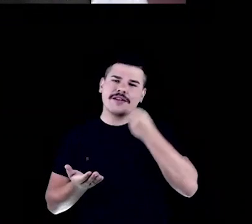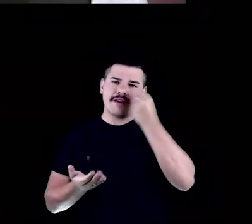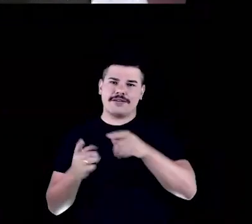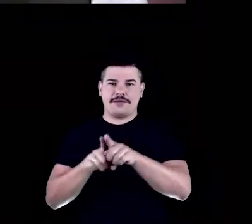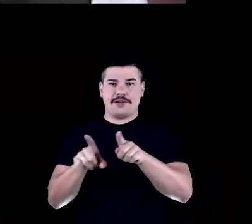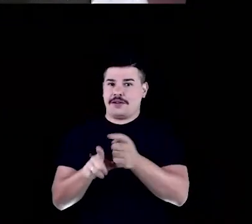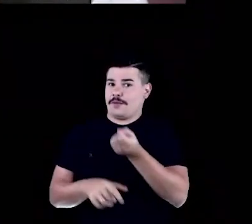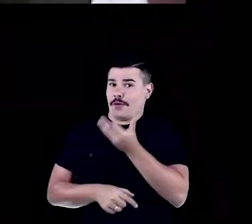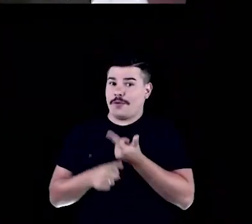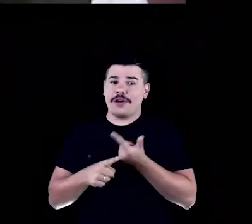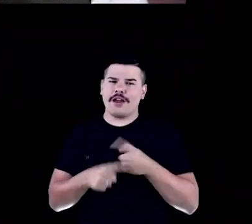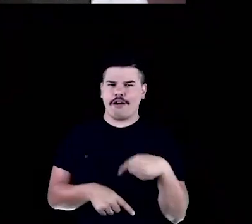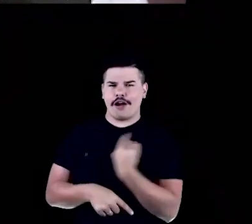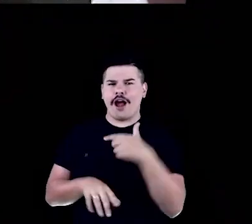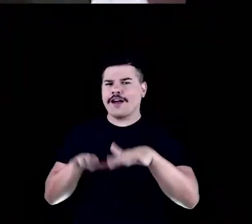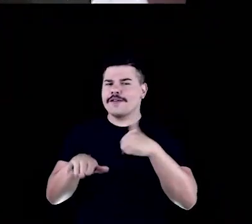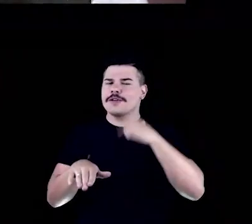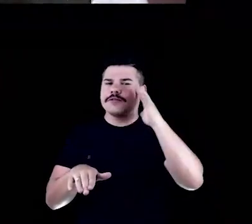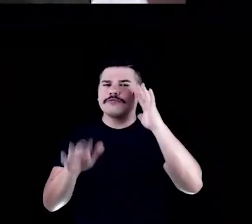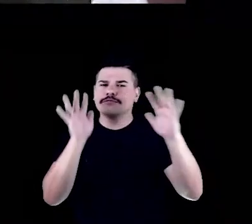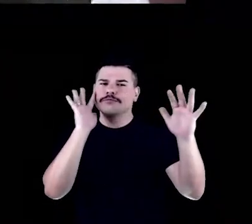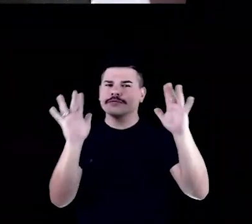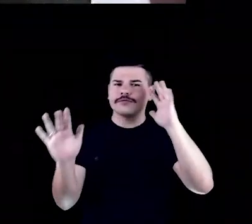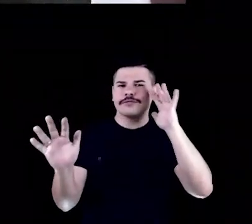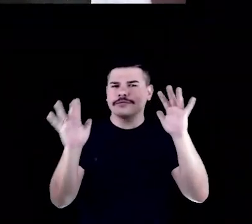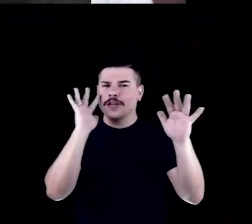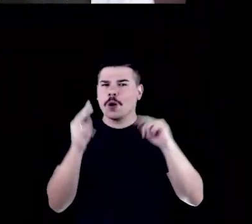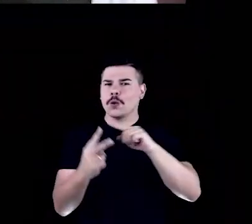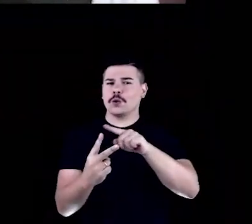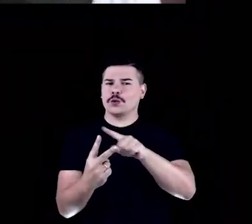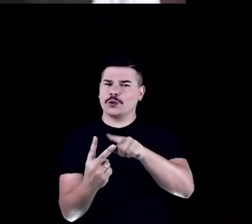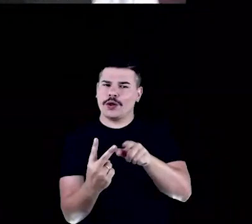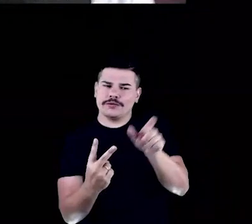também a experiência. Então, eu fico flutuando entre